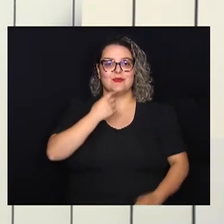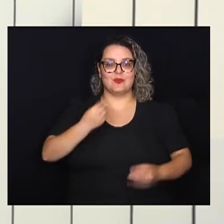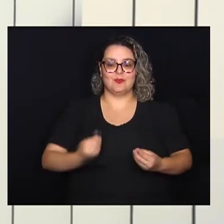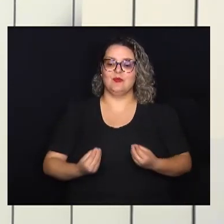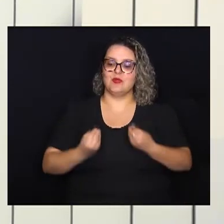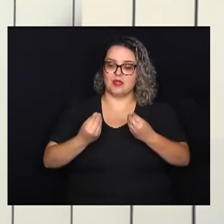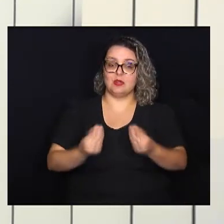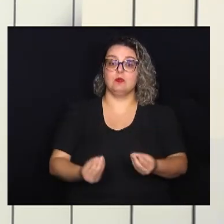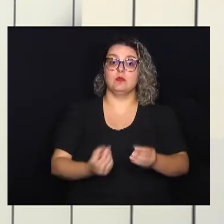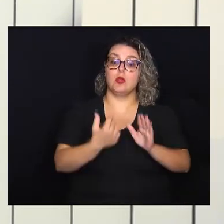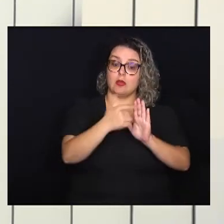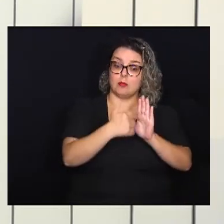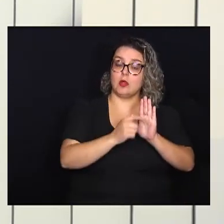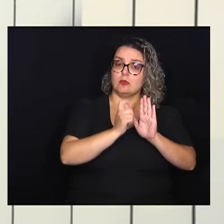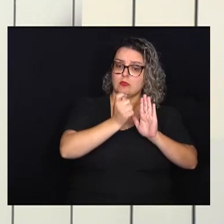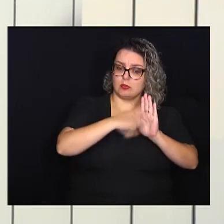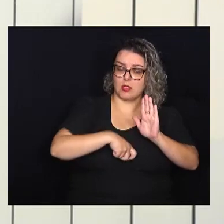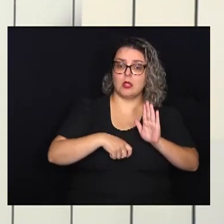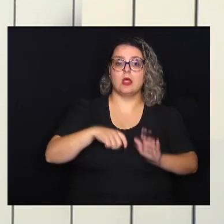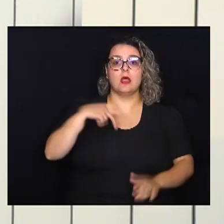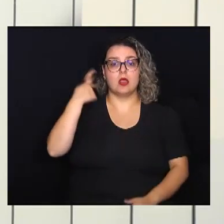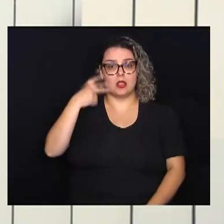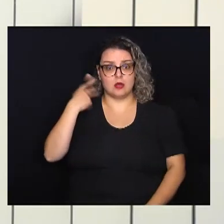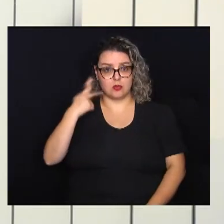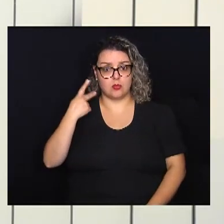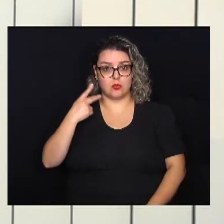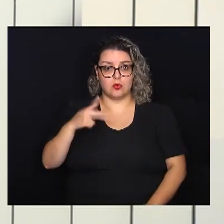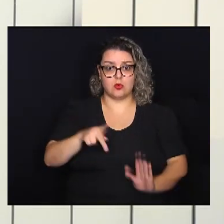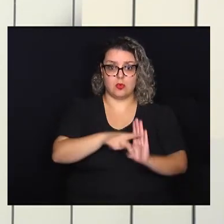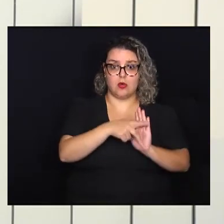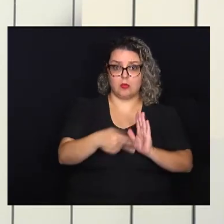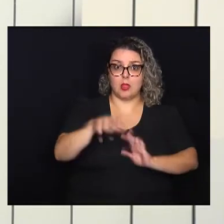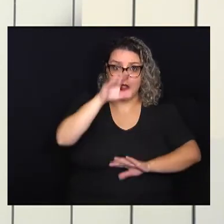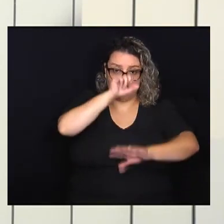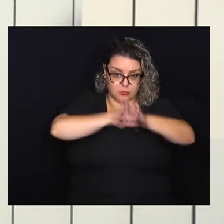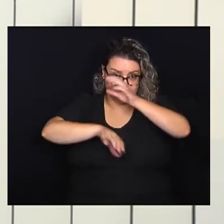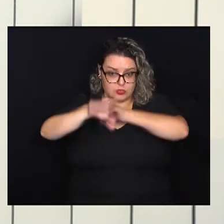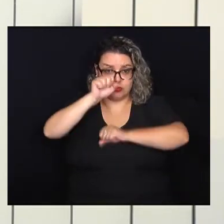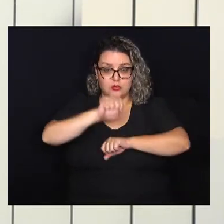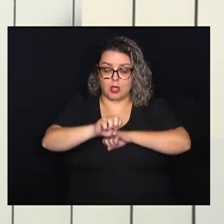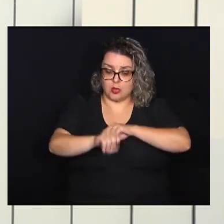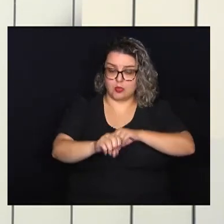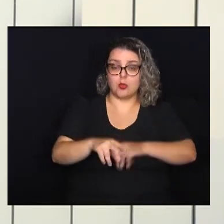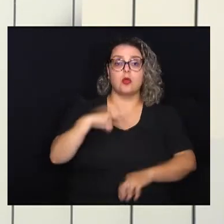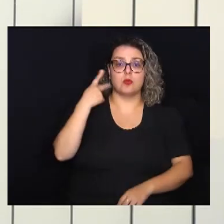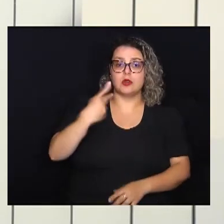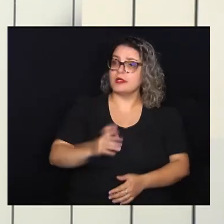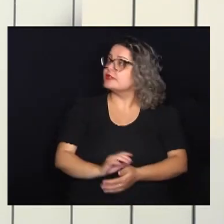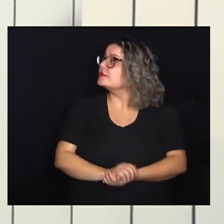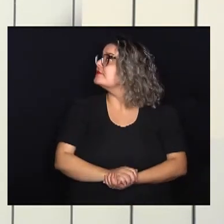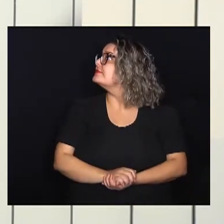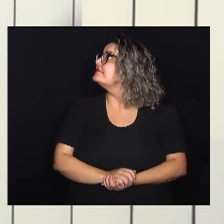um abaixo assinado a vereadora como parte do aprendizado de educação política